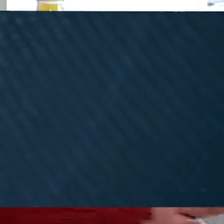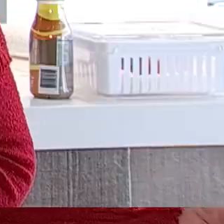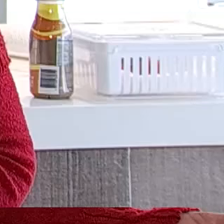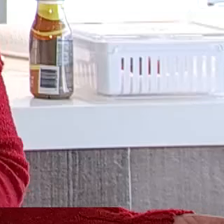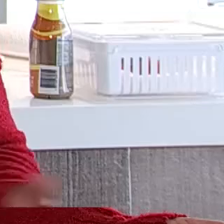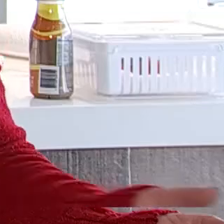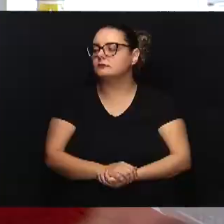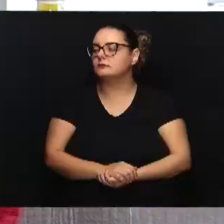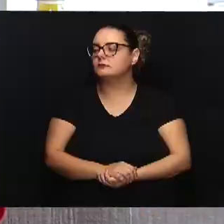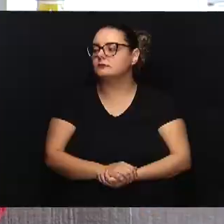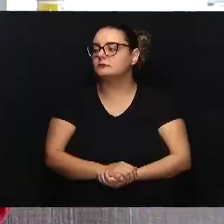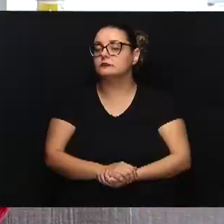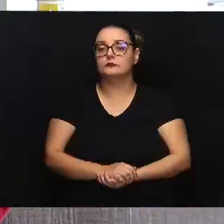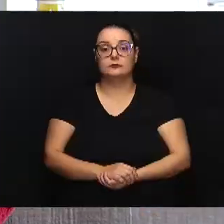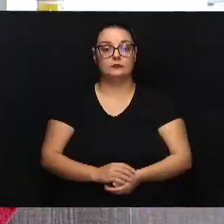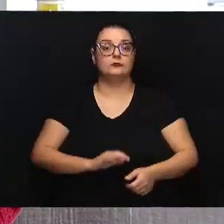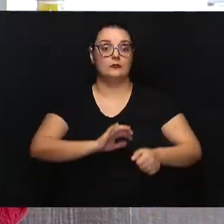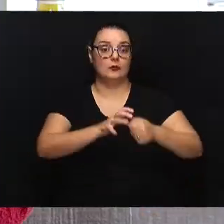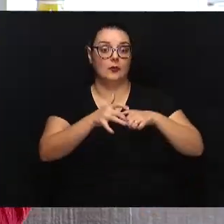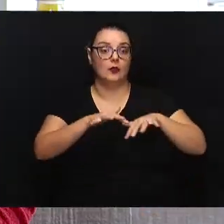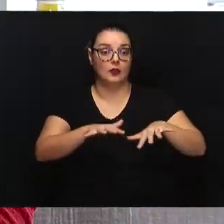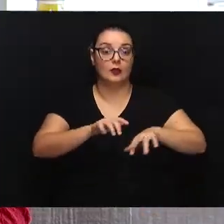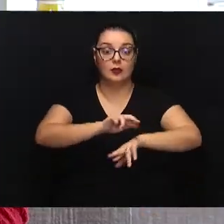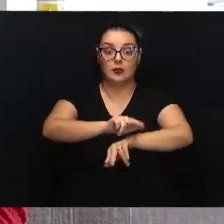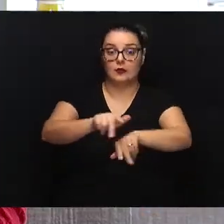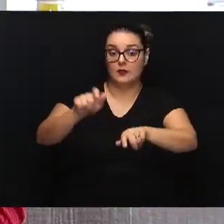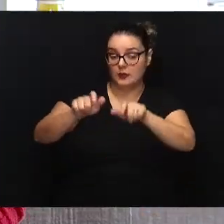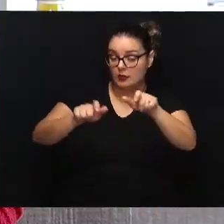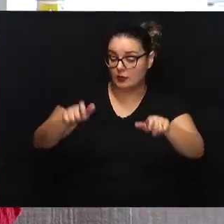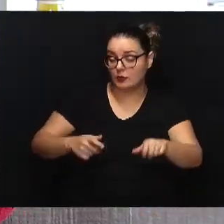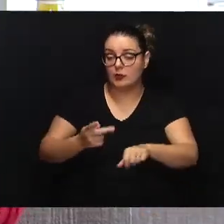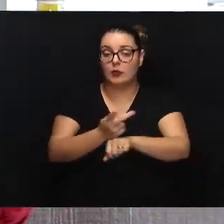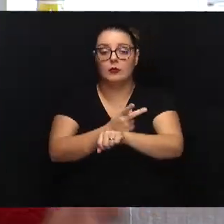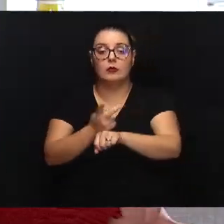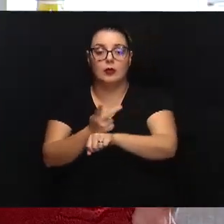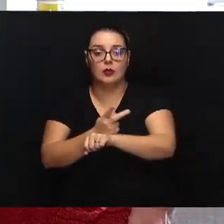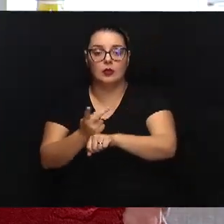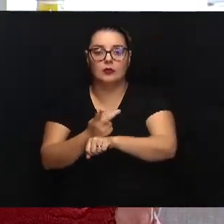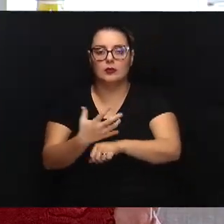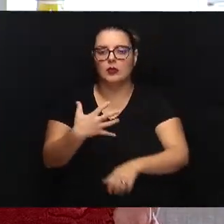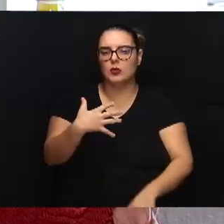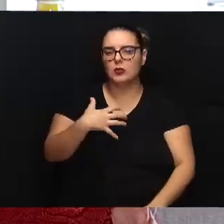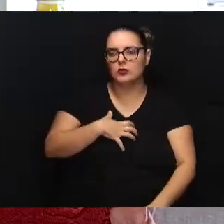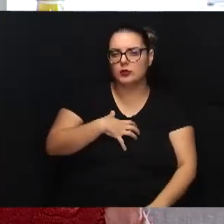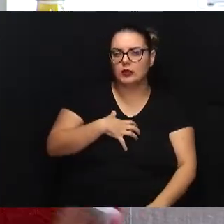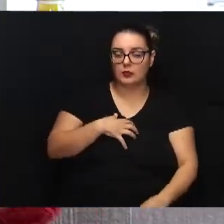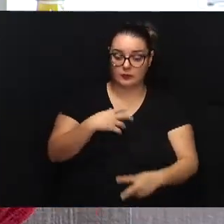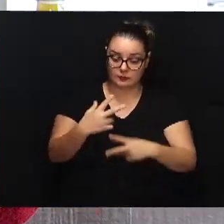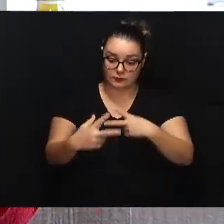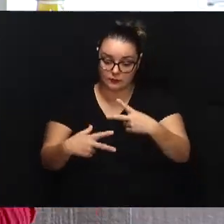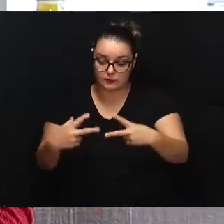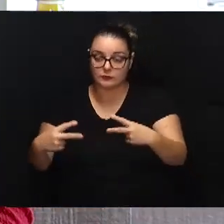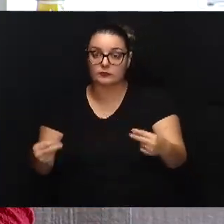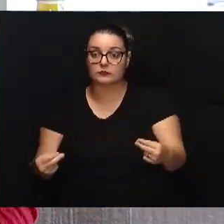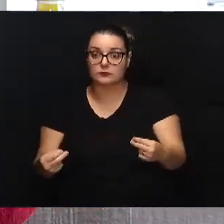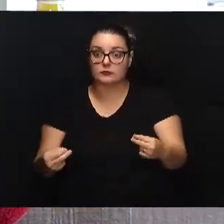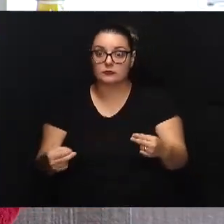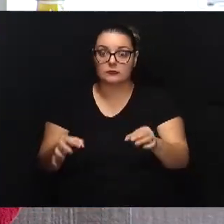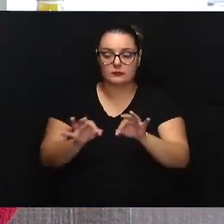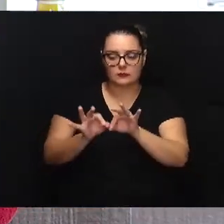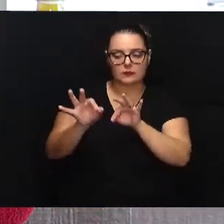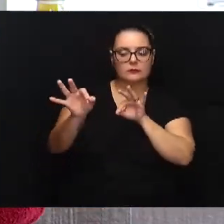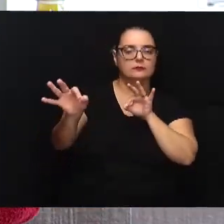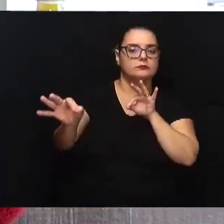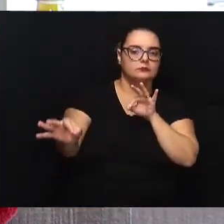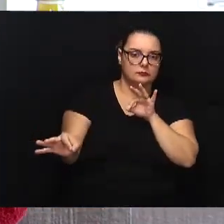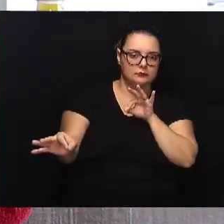Com a pandemia, muitas pessoas procuraram uma forma de presentear mesmo estando longe. E